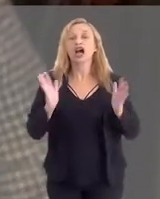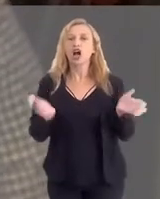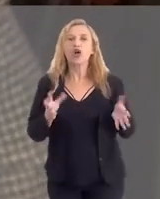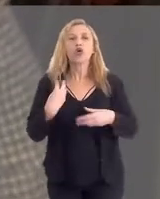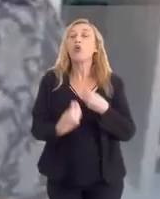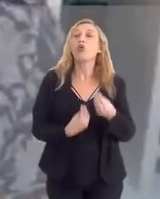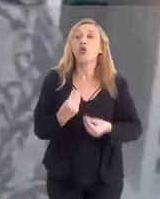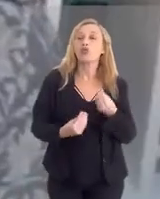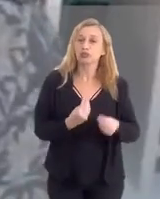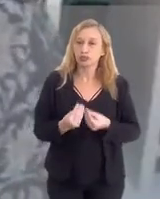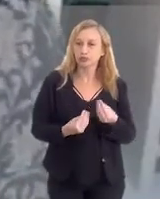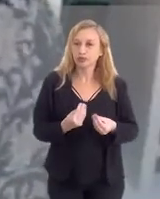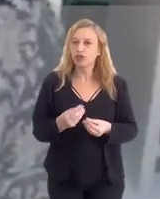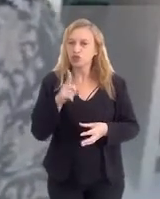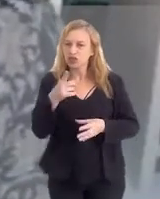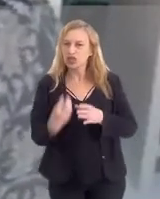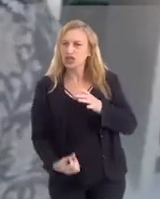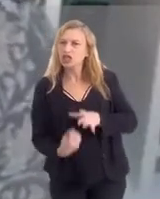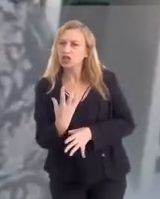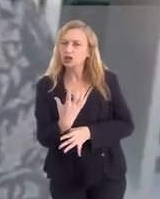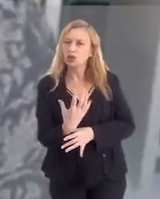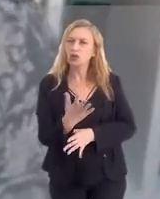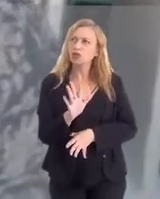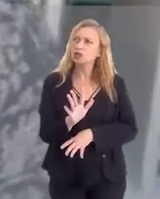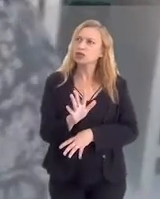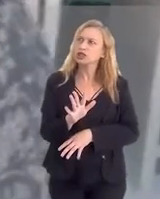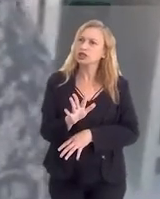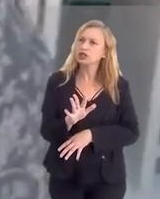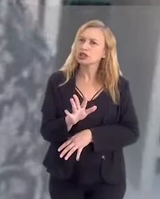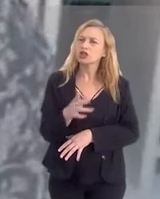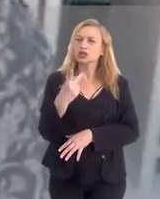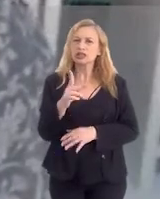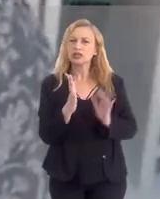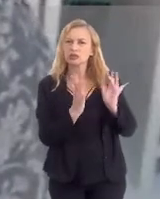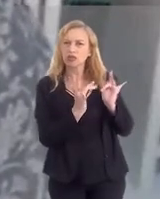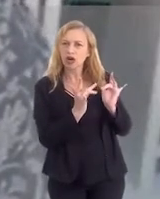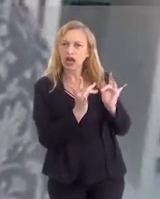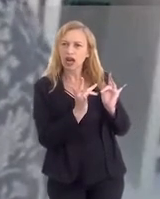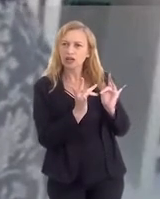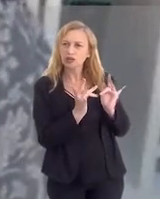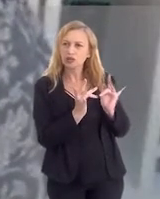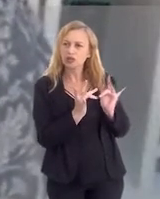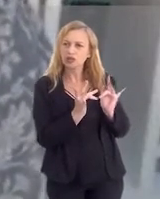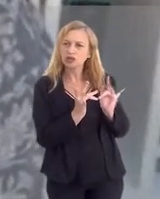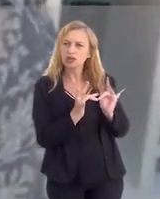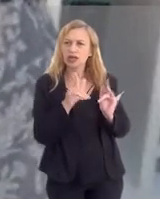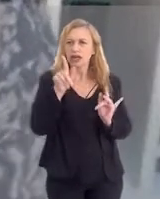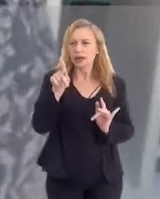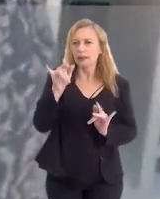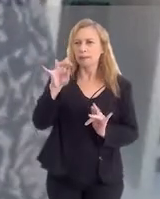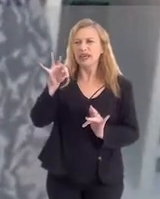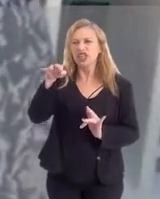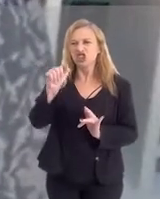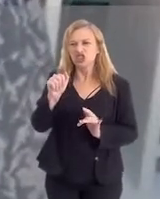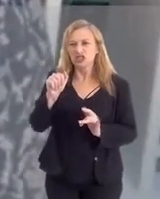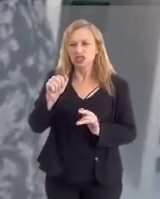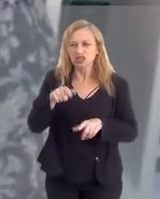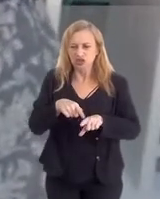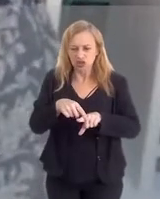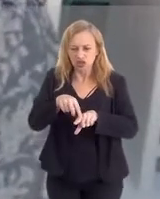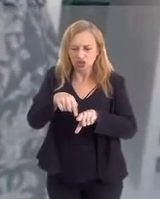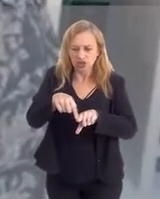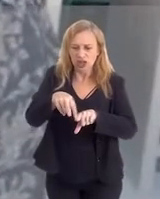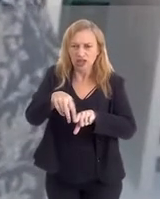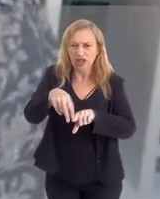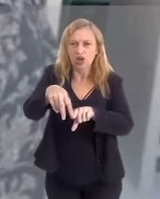isso. Agora, como é que foi? Você construiu, junto com seu namorado, na época, uma pista de